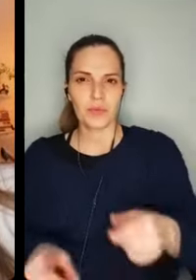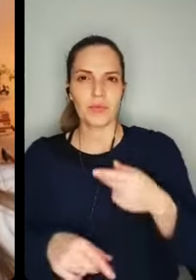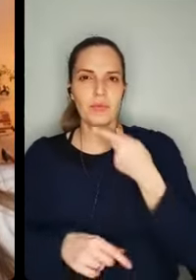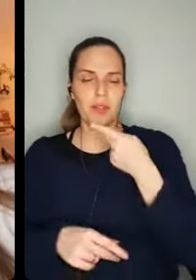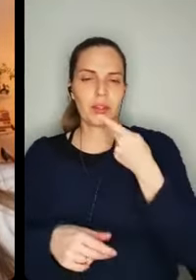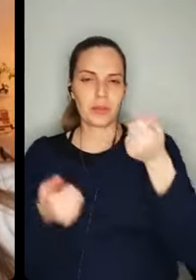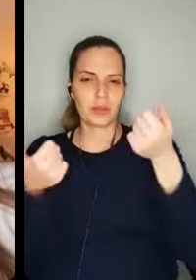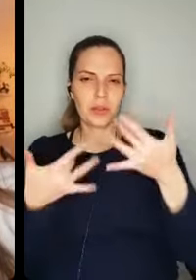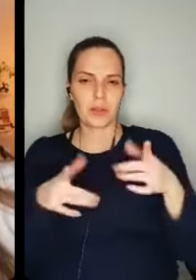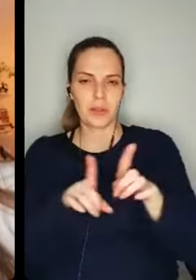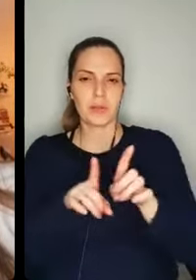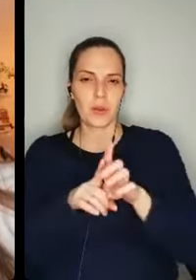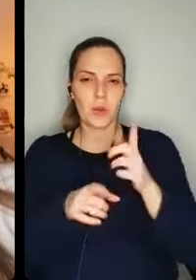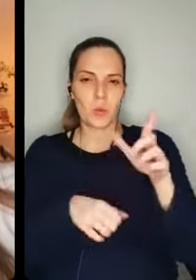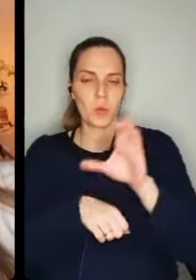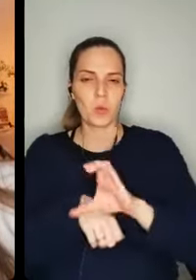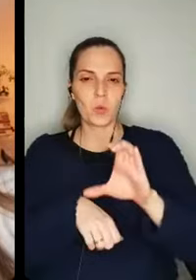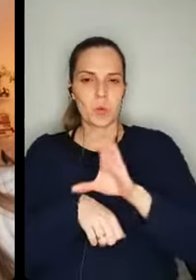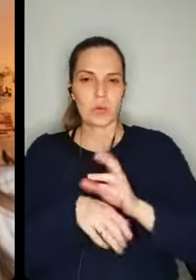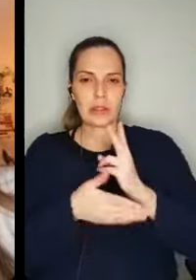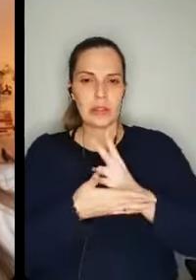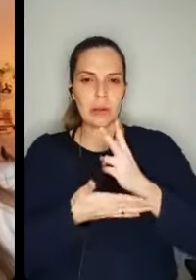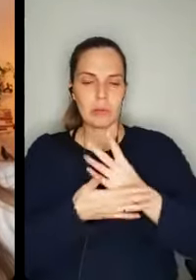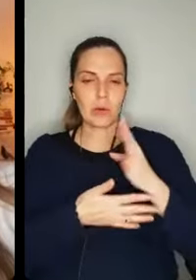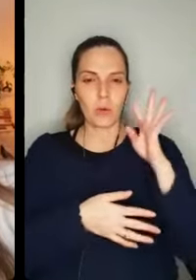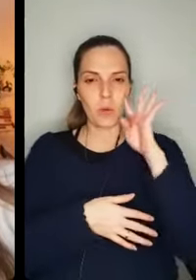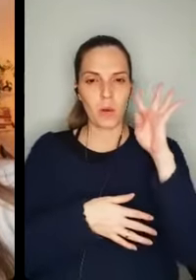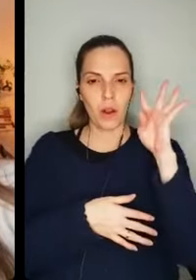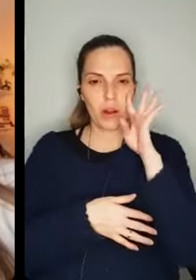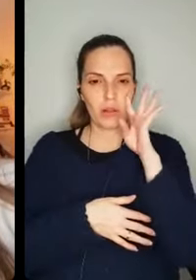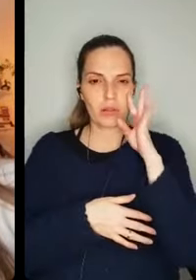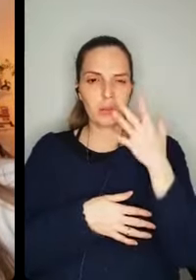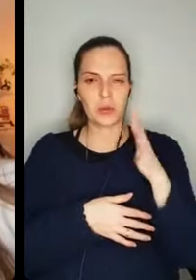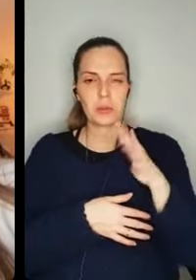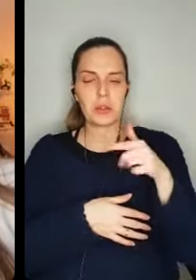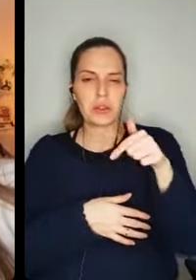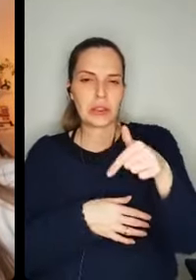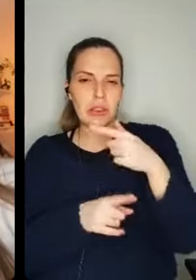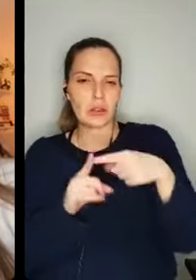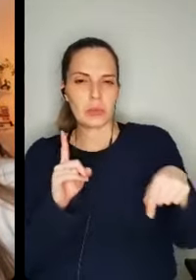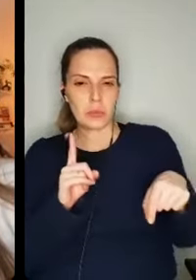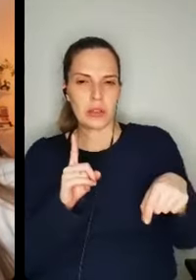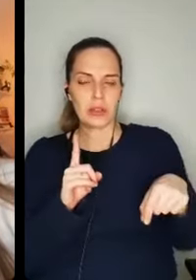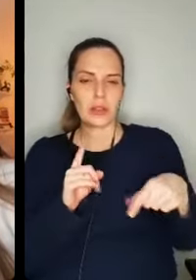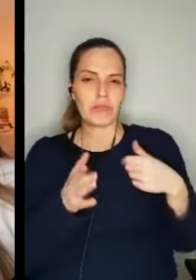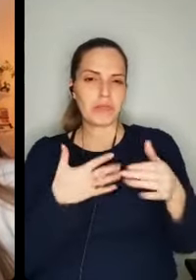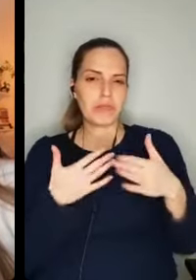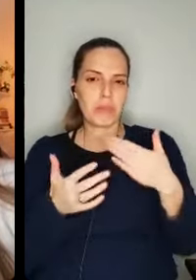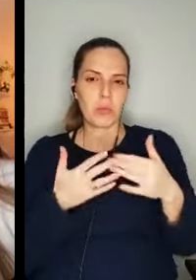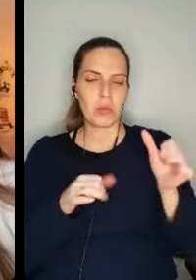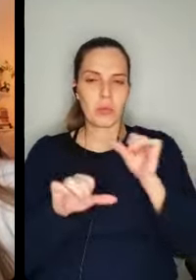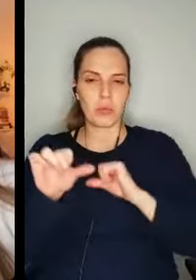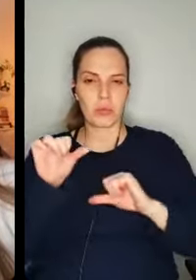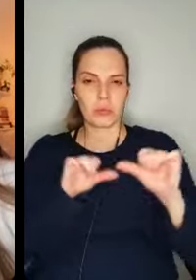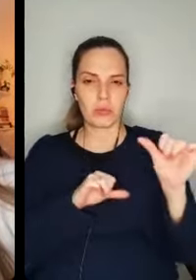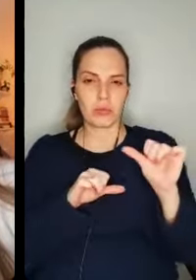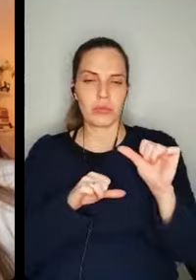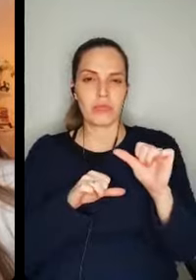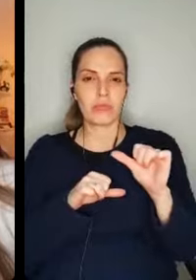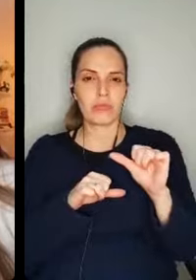semanas. Sempre a quarta-feira, a esse horário, mais ou menos às 7h30. Qualquer outra alteração em horário também vai ser comunicado pelo Instagram do